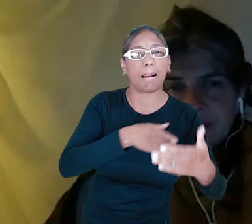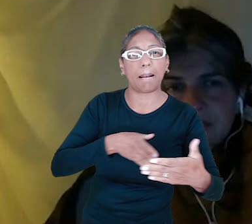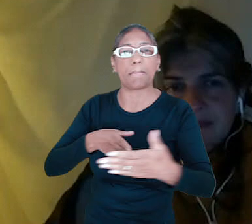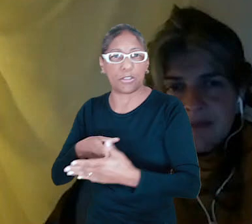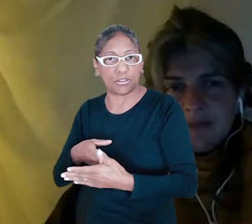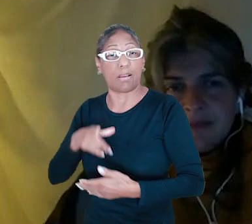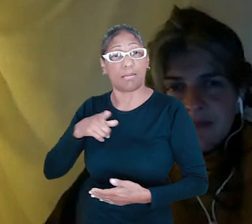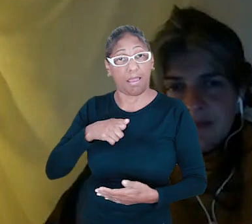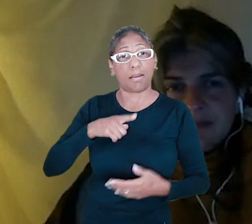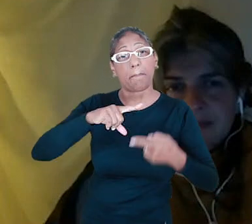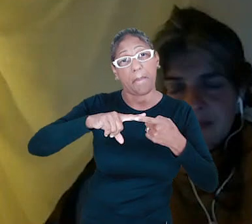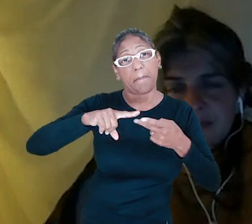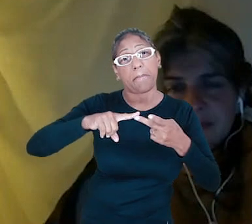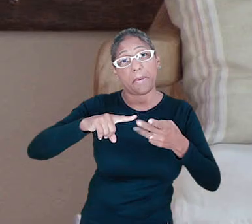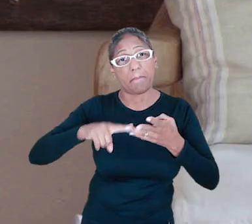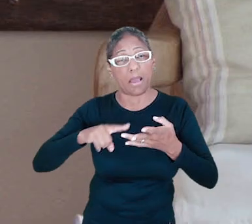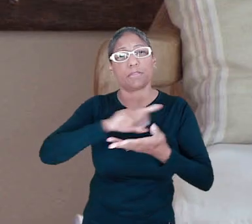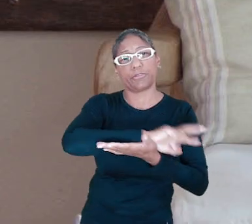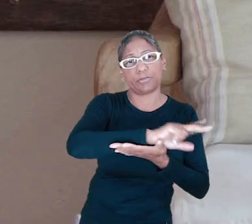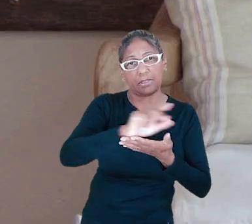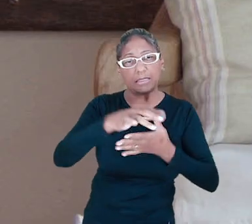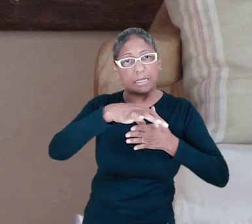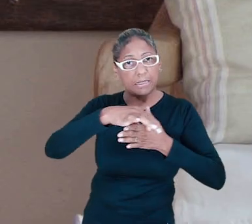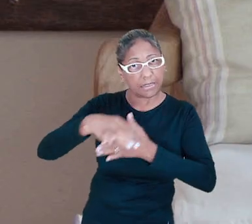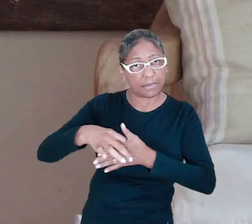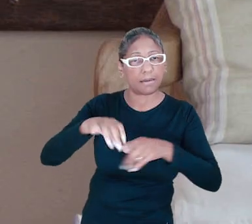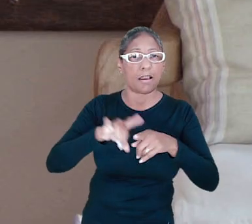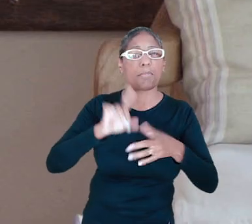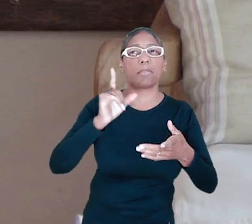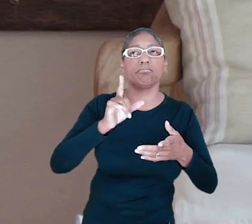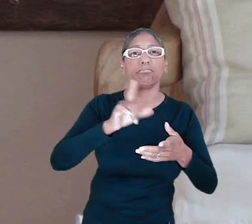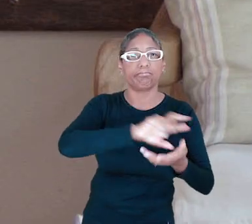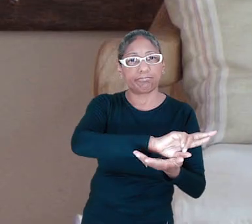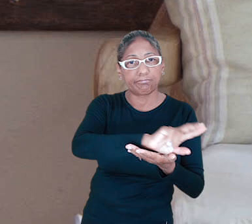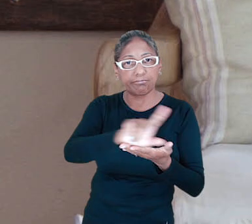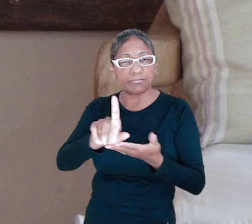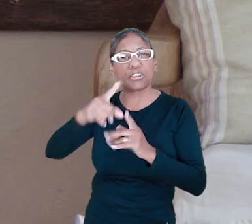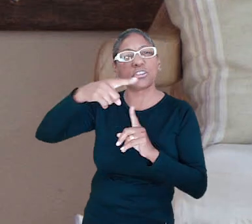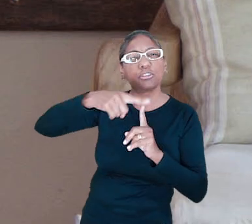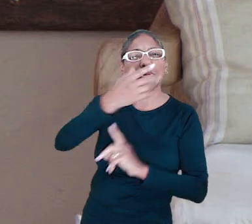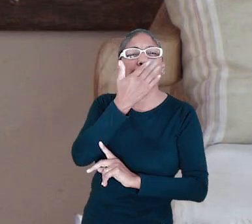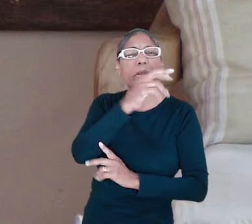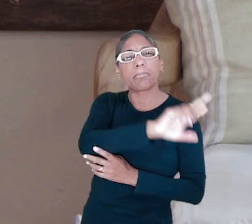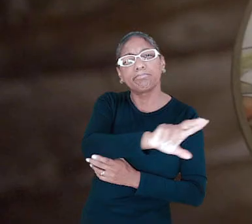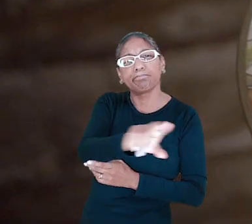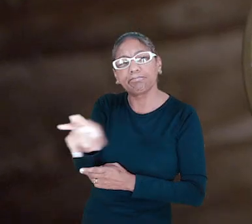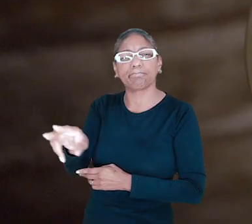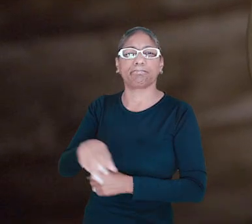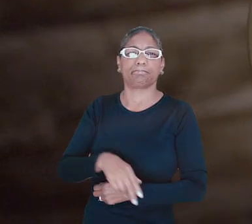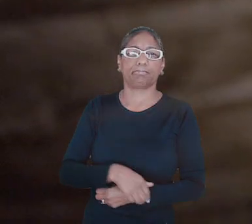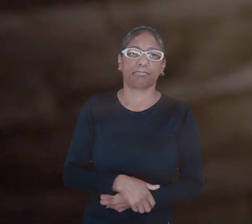limitações. Aí a gente estabelece alguns critérios, tanto de diversidade de lideranças, quanto diversidade de tipos de